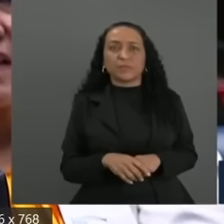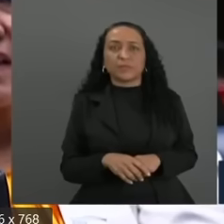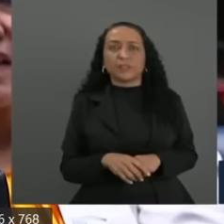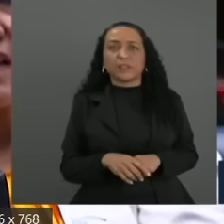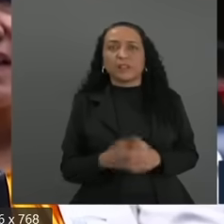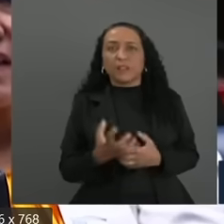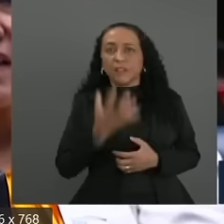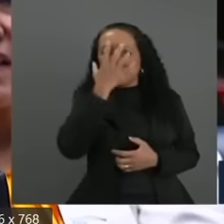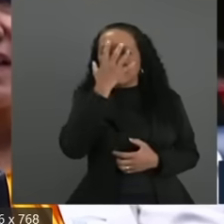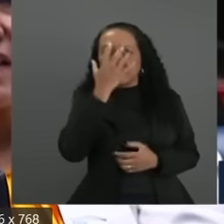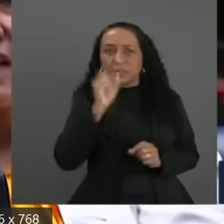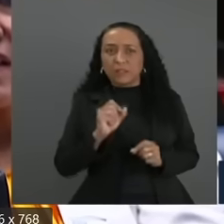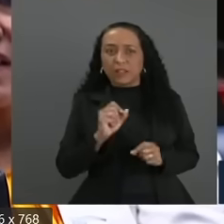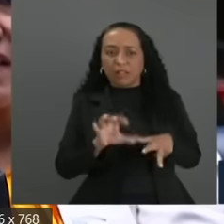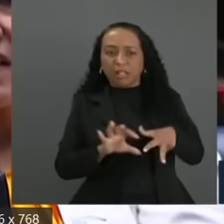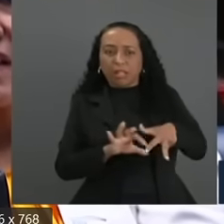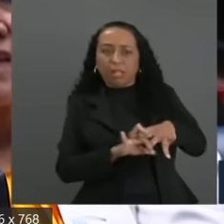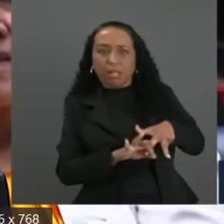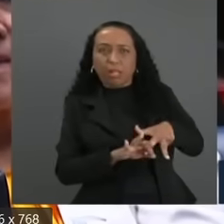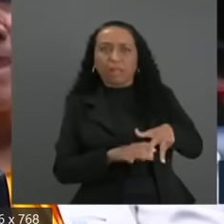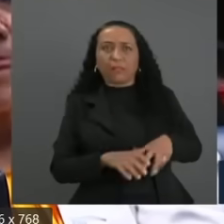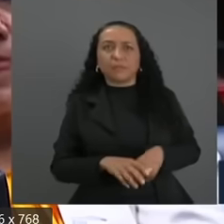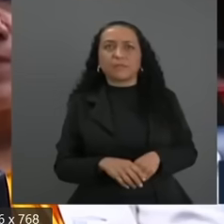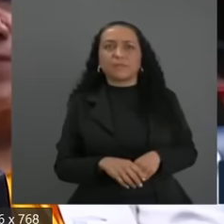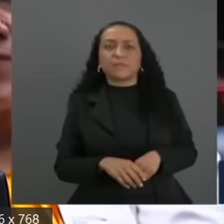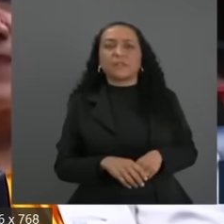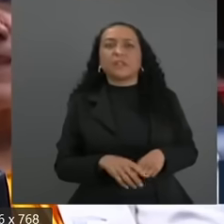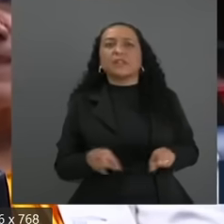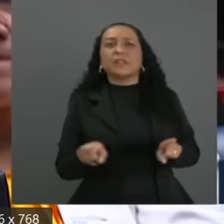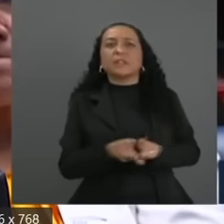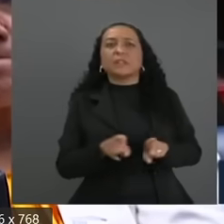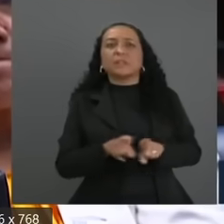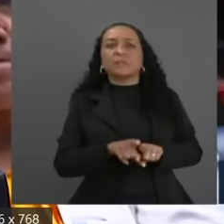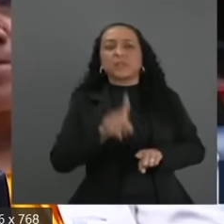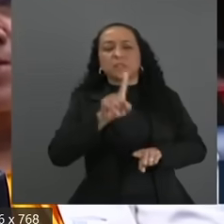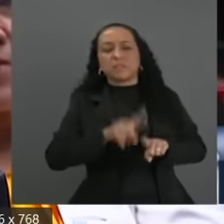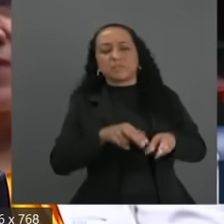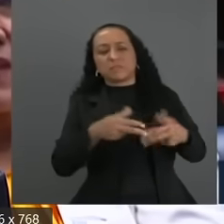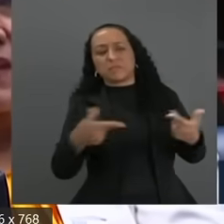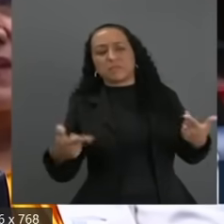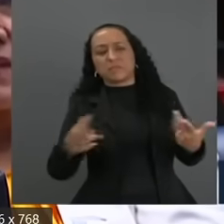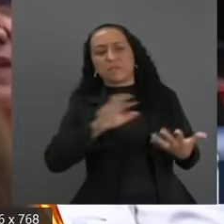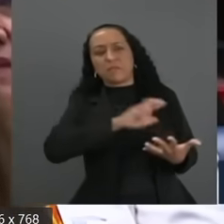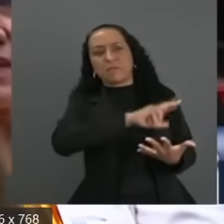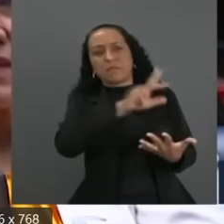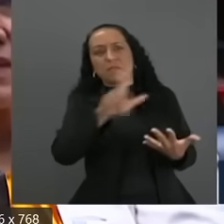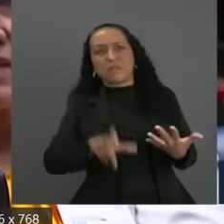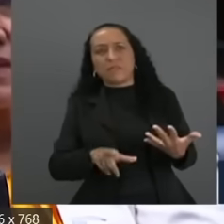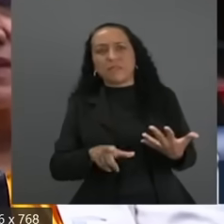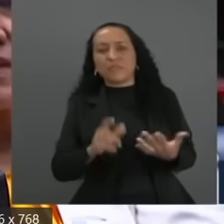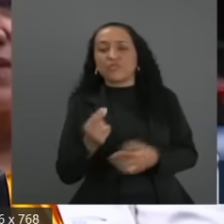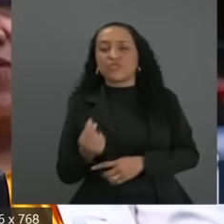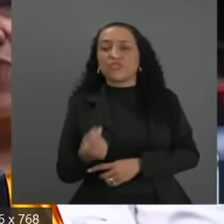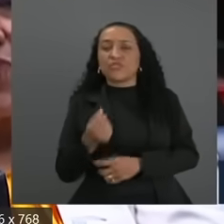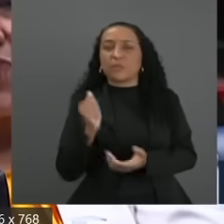constrangê-lo com uma tornozeleira, retirar os seus meios de provisão de alimentos,